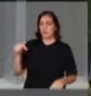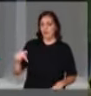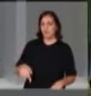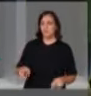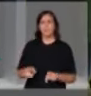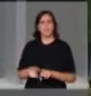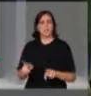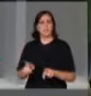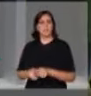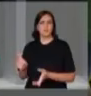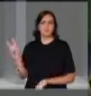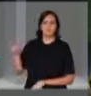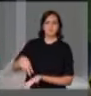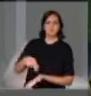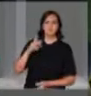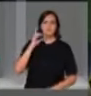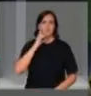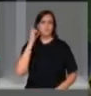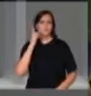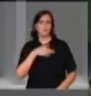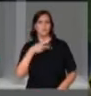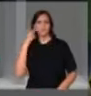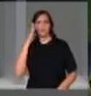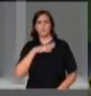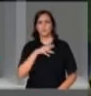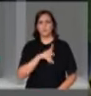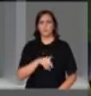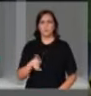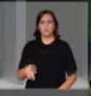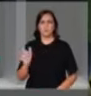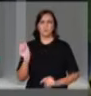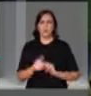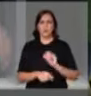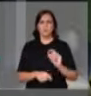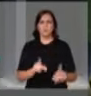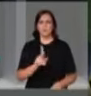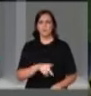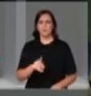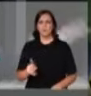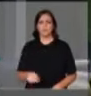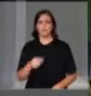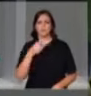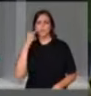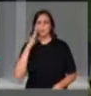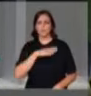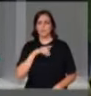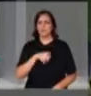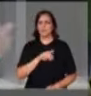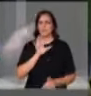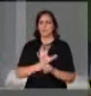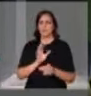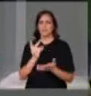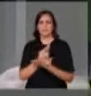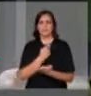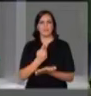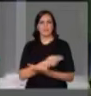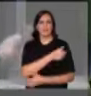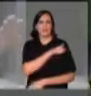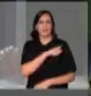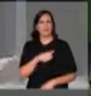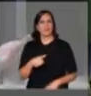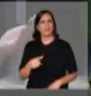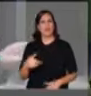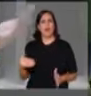as professoras de todo jeito. Outros que vêm aqui e dizem que o professor é doutrinador, é isso e aquilo, e insuflam